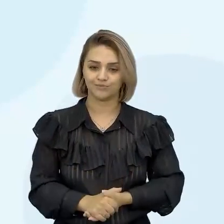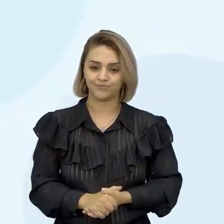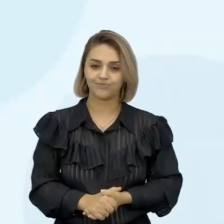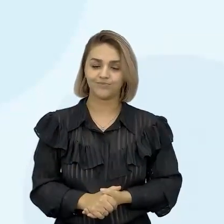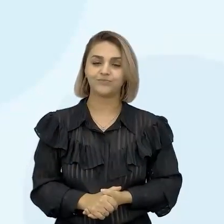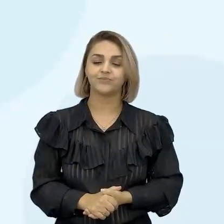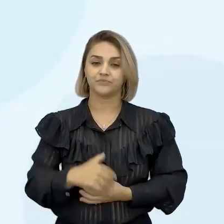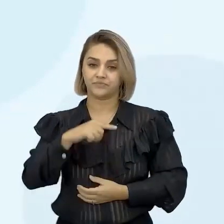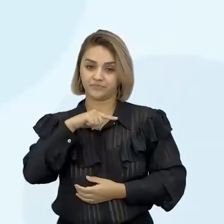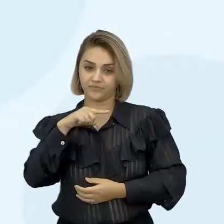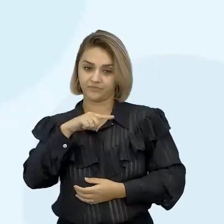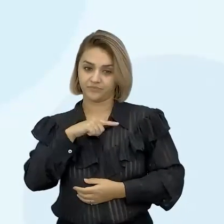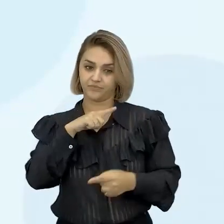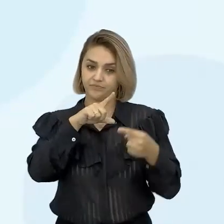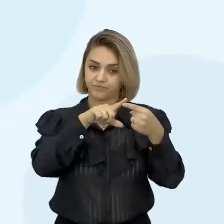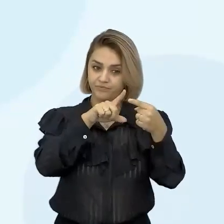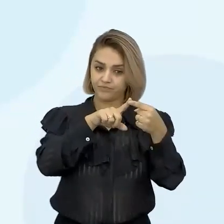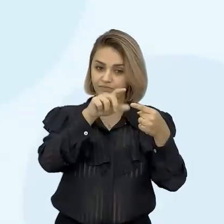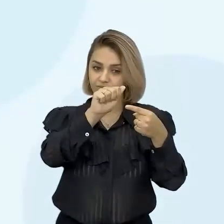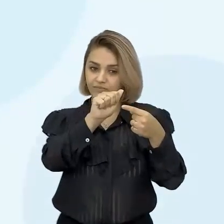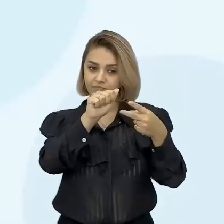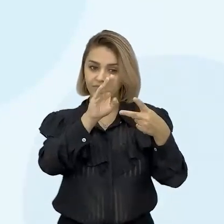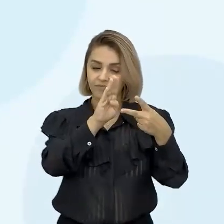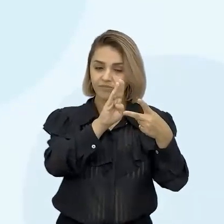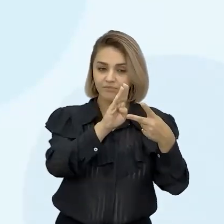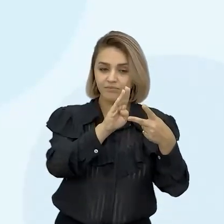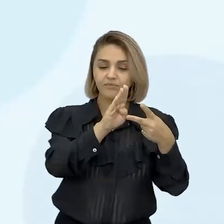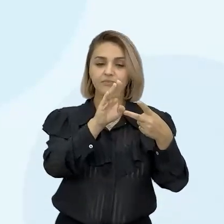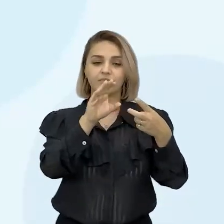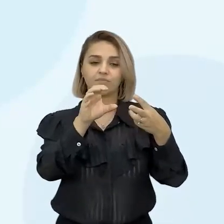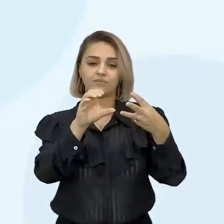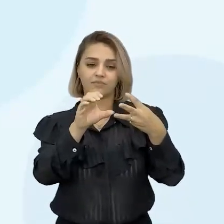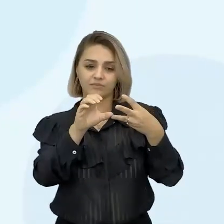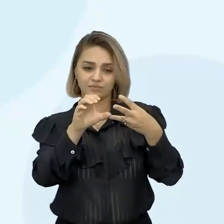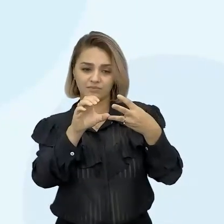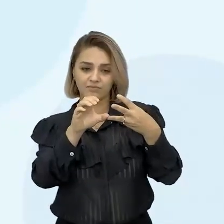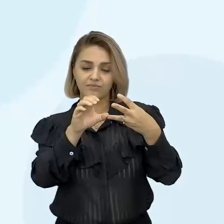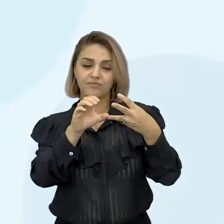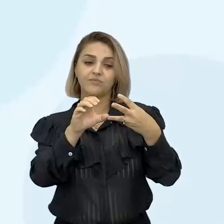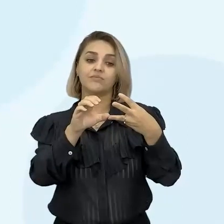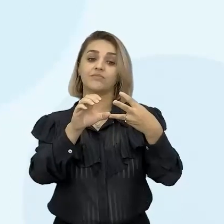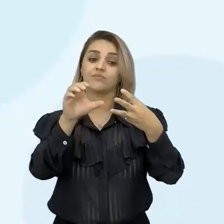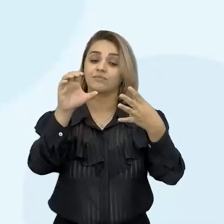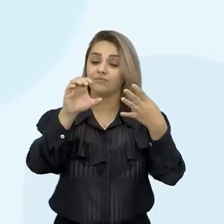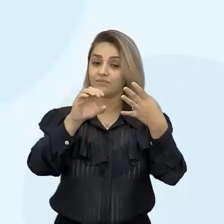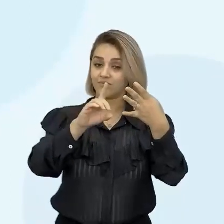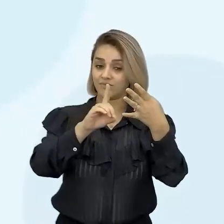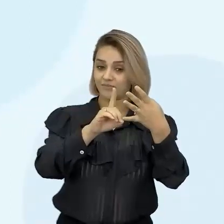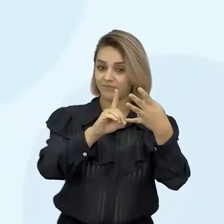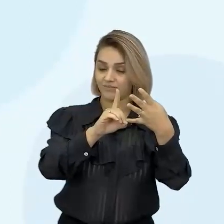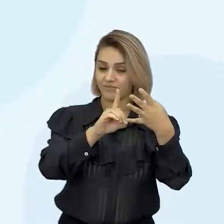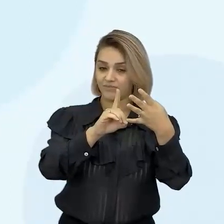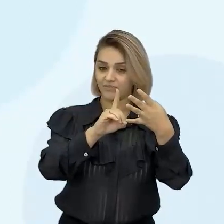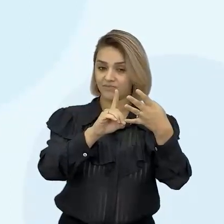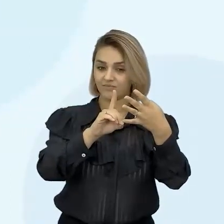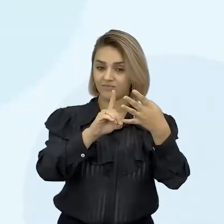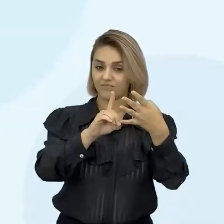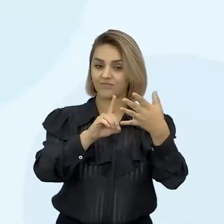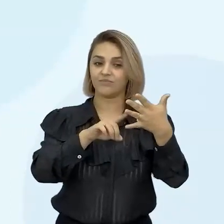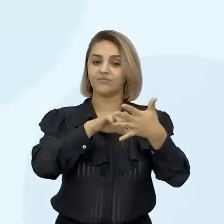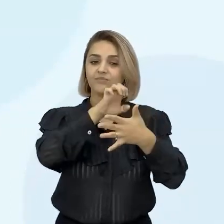E aí você tem alternativa alternativa B alternativas e